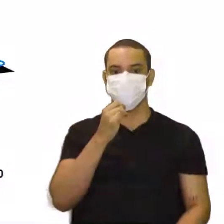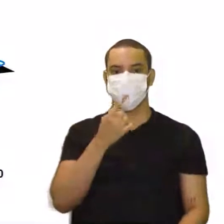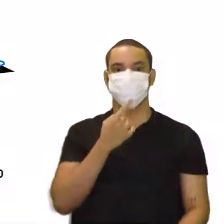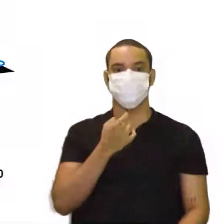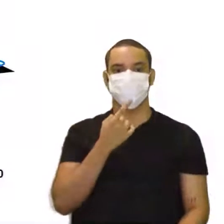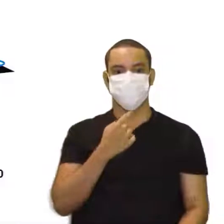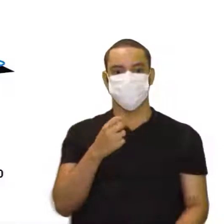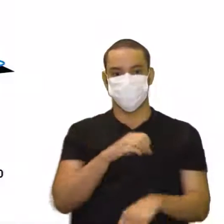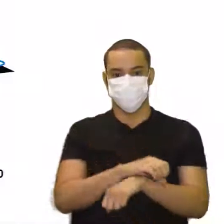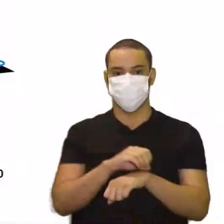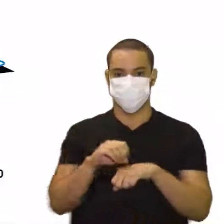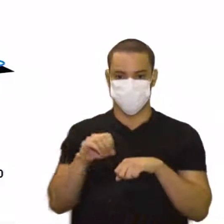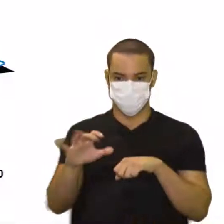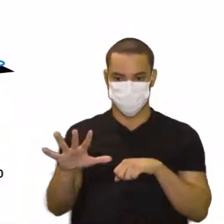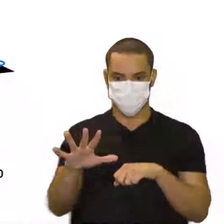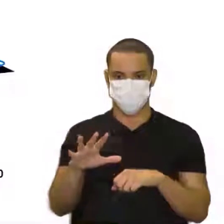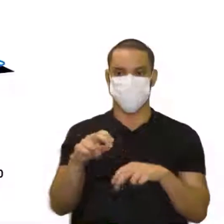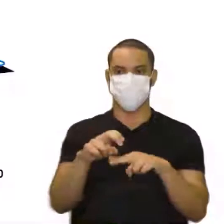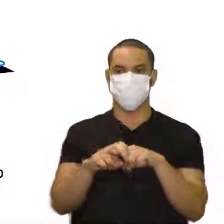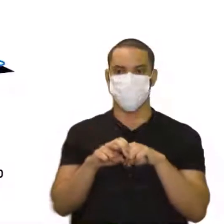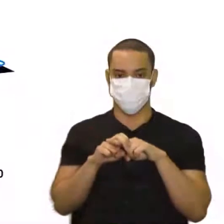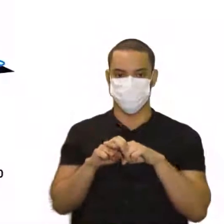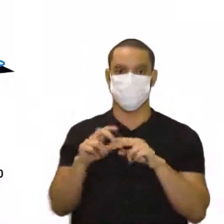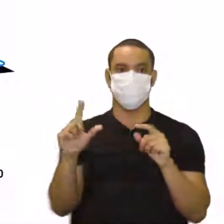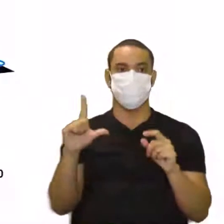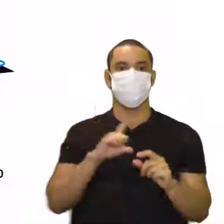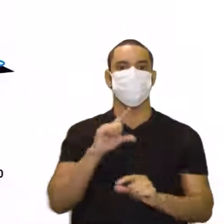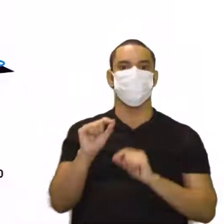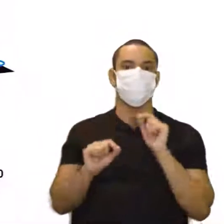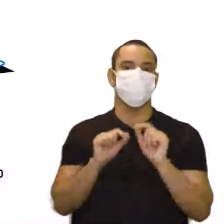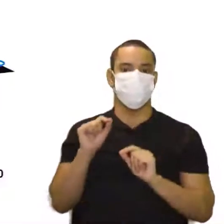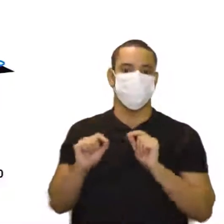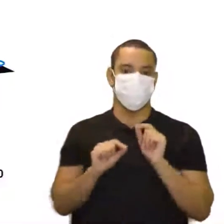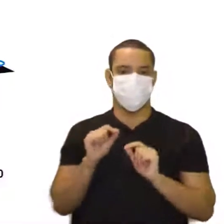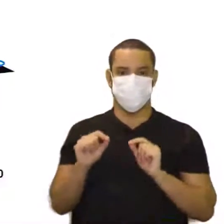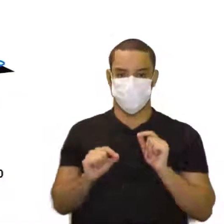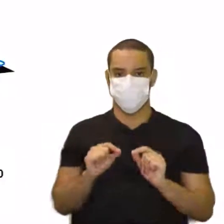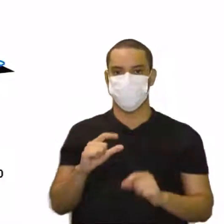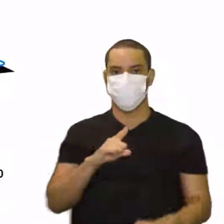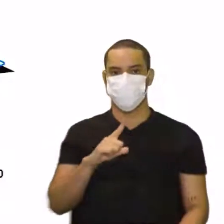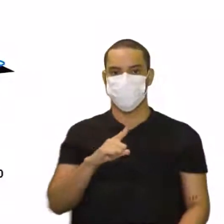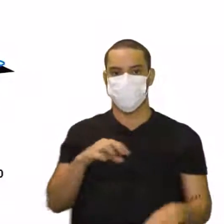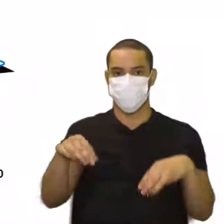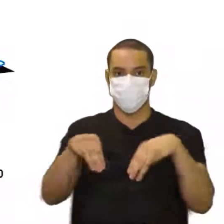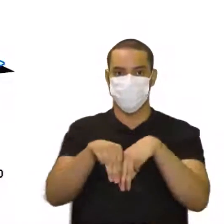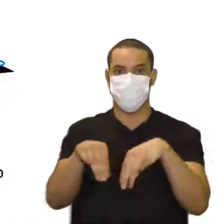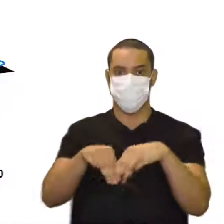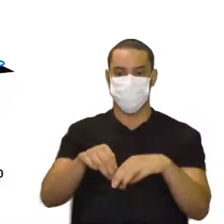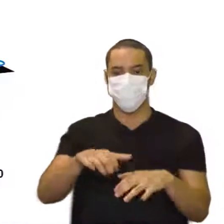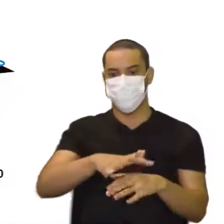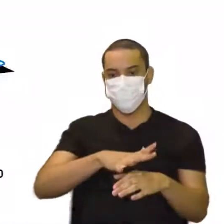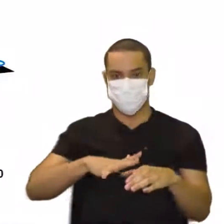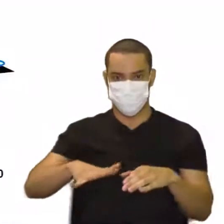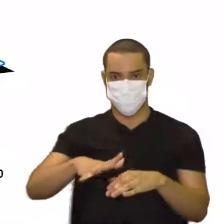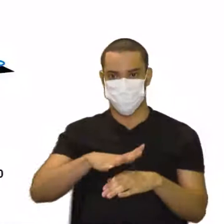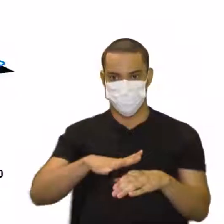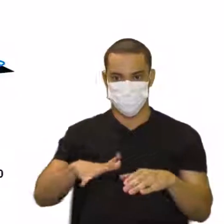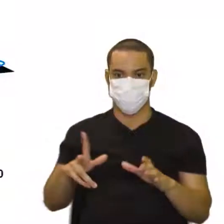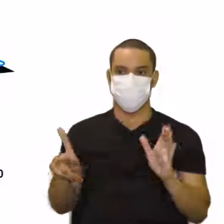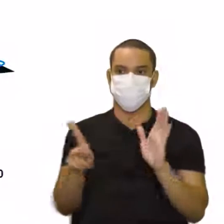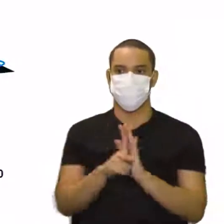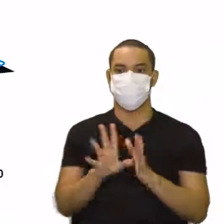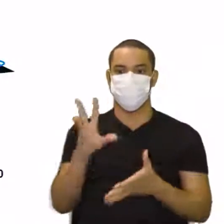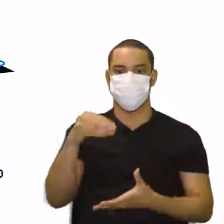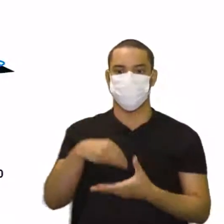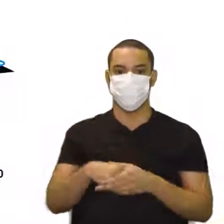vermelho. E aqui, ó, para induzir essa corrente, a gente tem o campo magnético, nesse caso aqui, direcionado